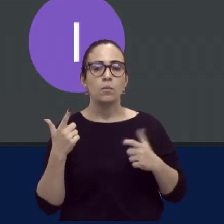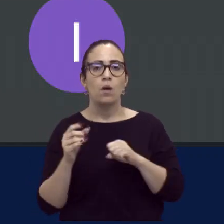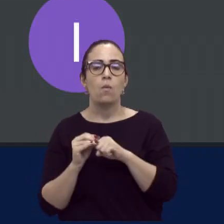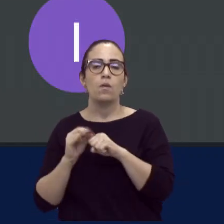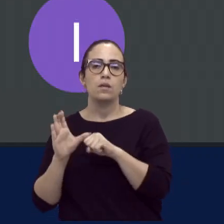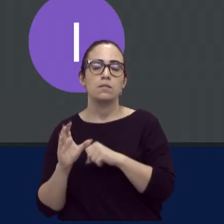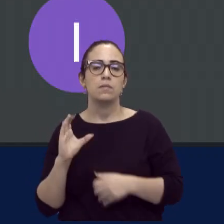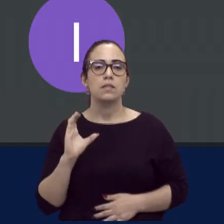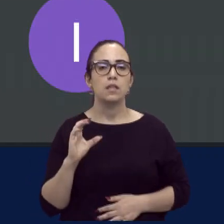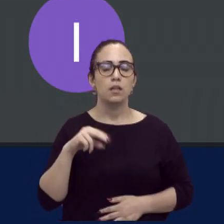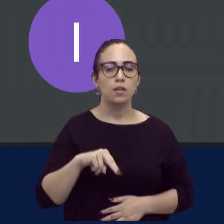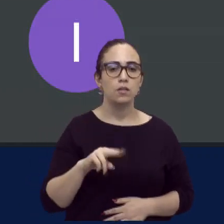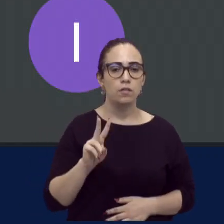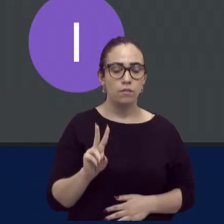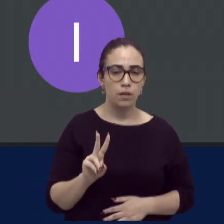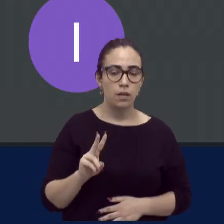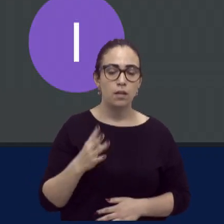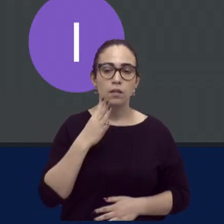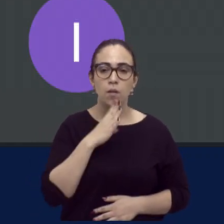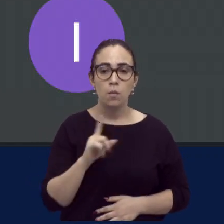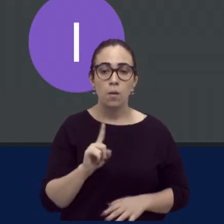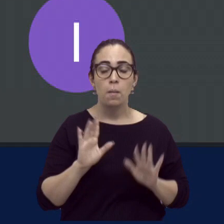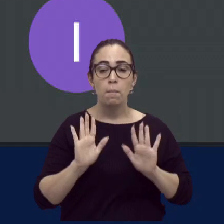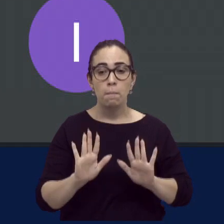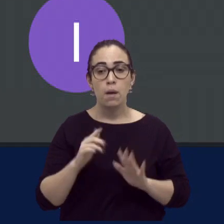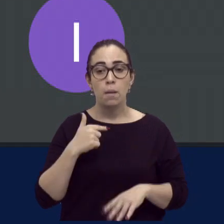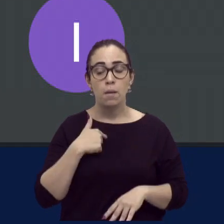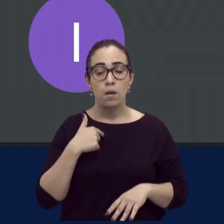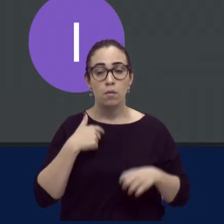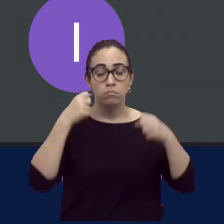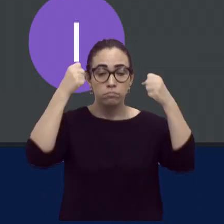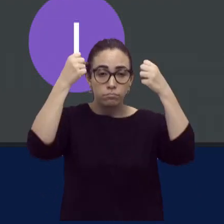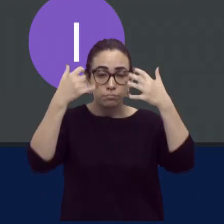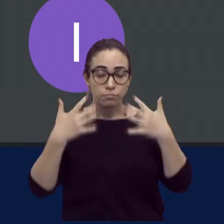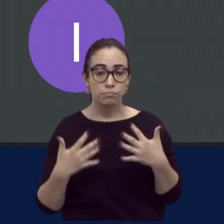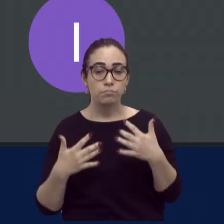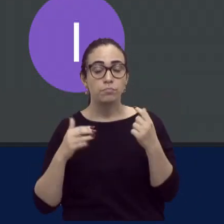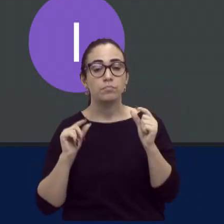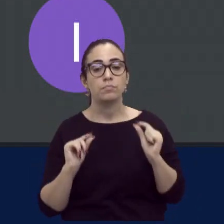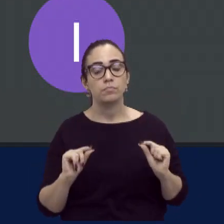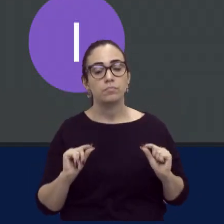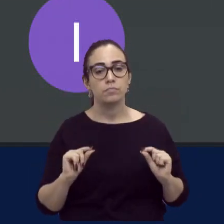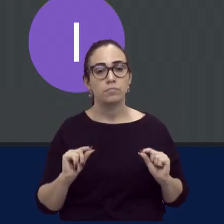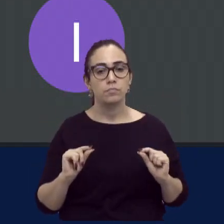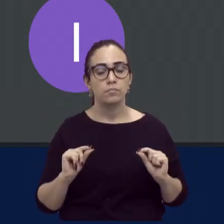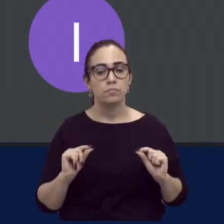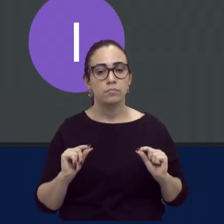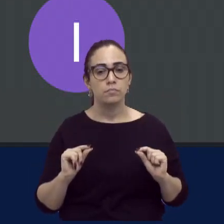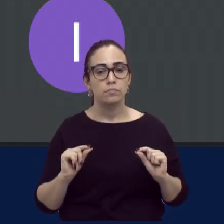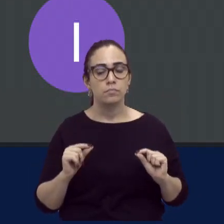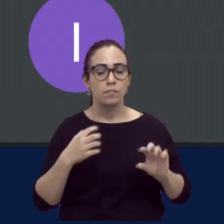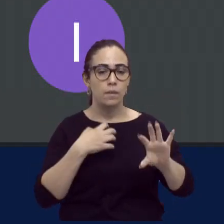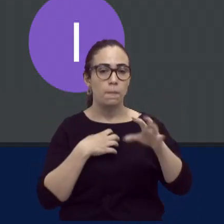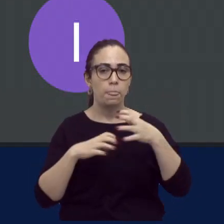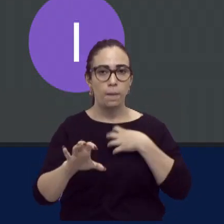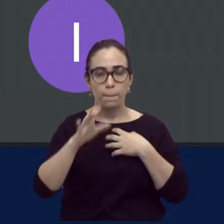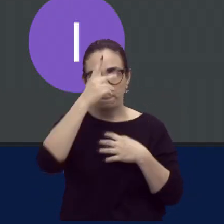CNV, provavelmente não teria, mas a minha última palavra ainda seria de uma forma empática com essa